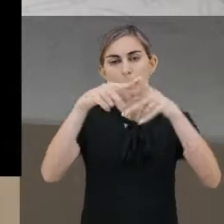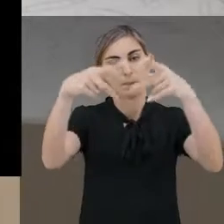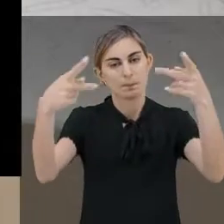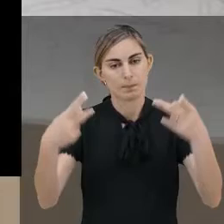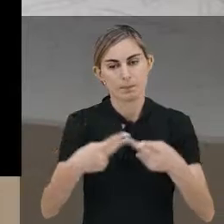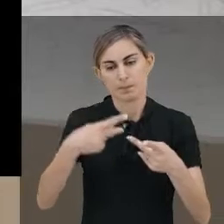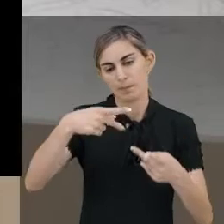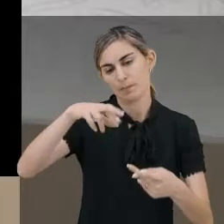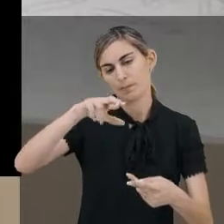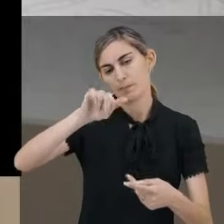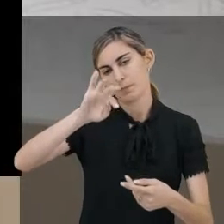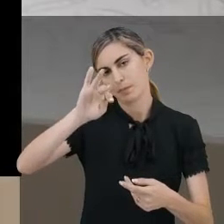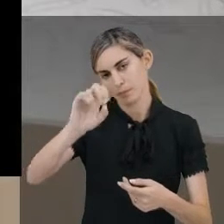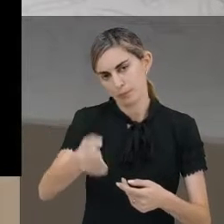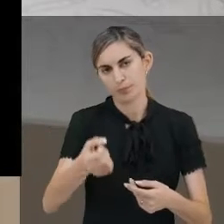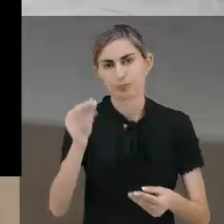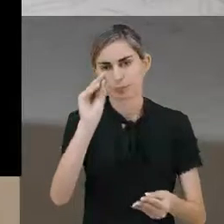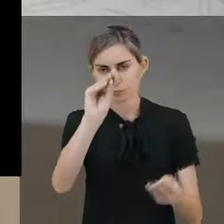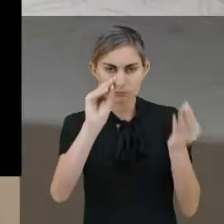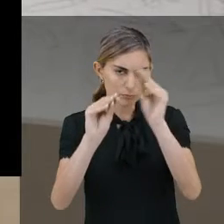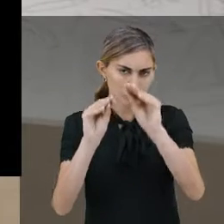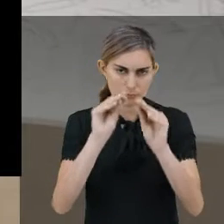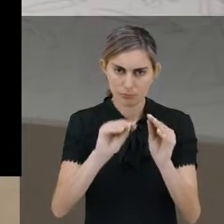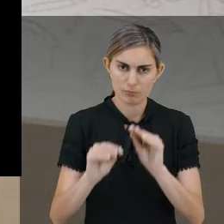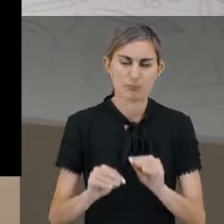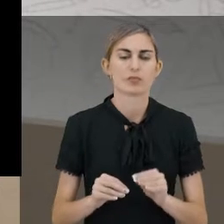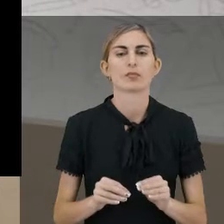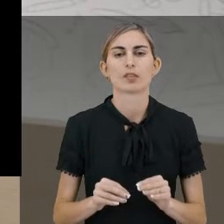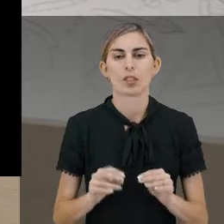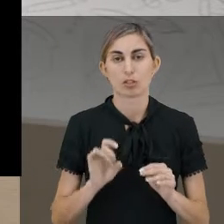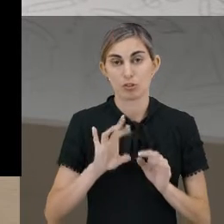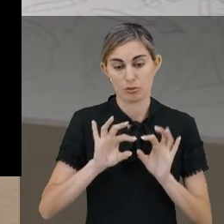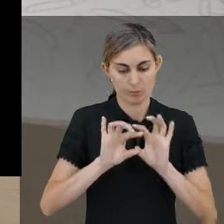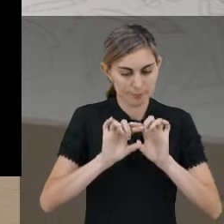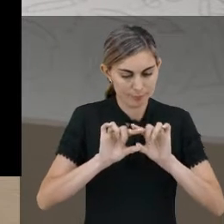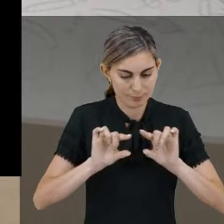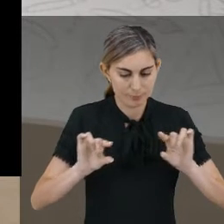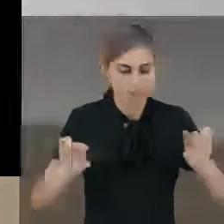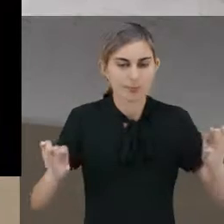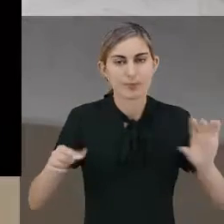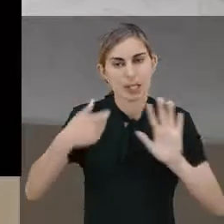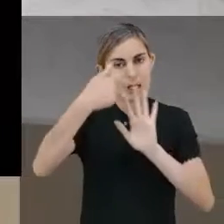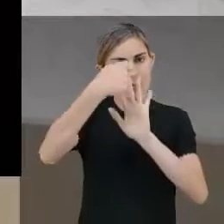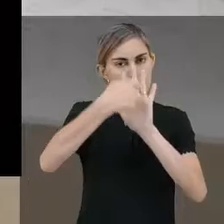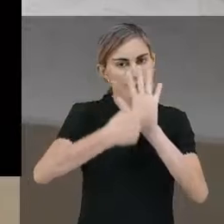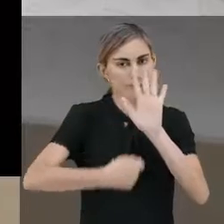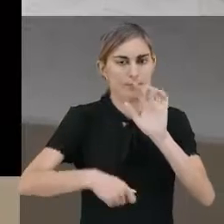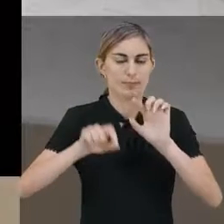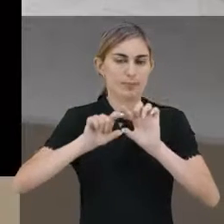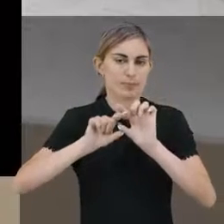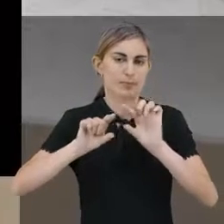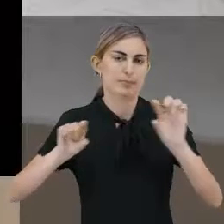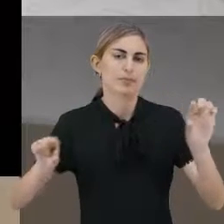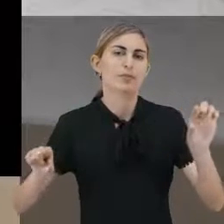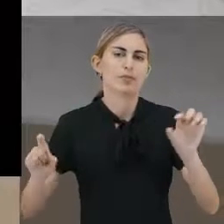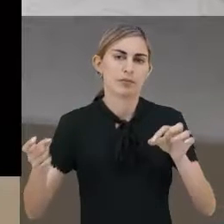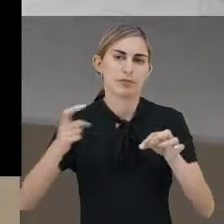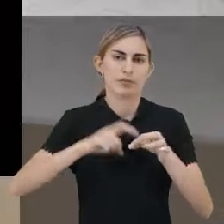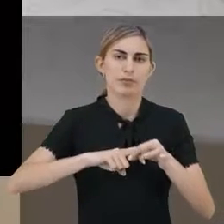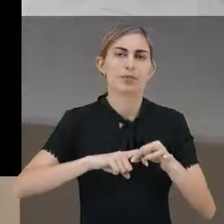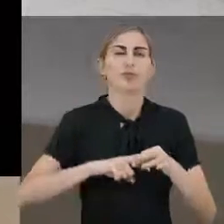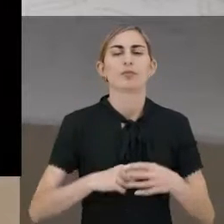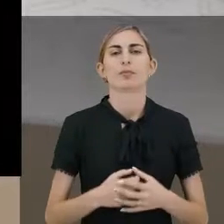objetos pratos eles irão ser inseridos em uma listagem, do qual será